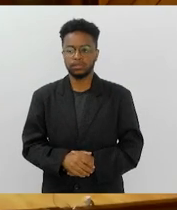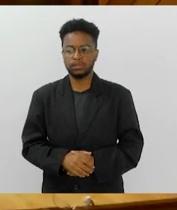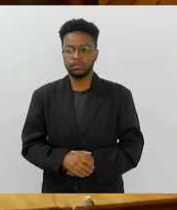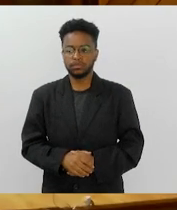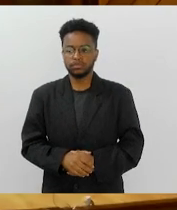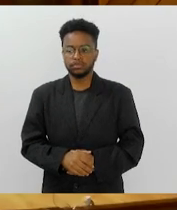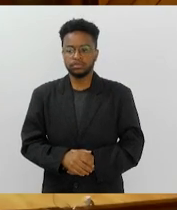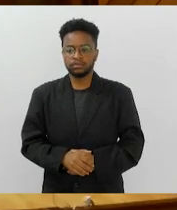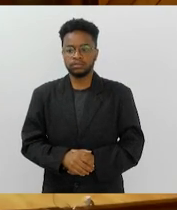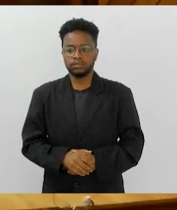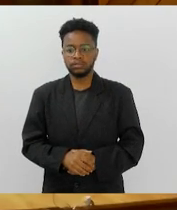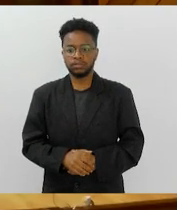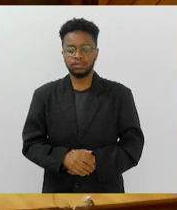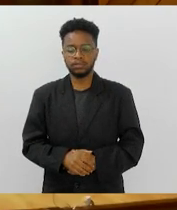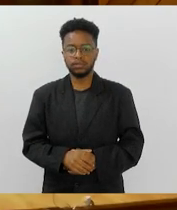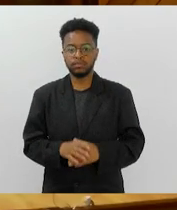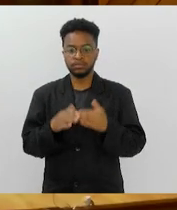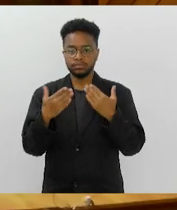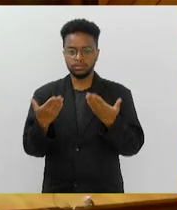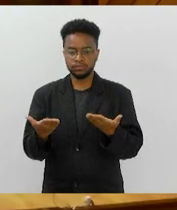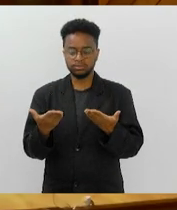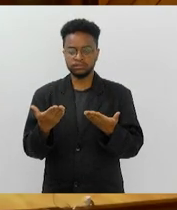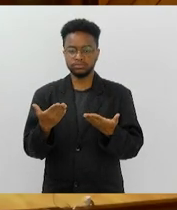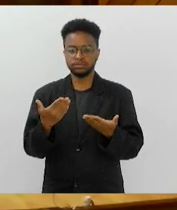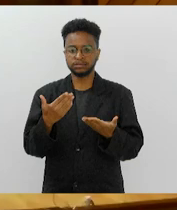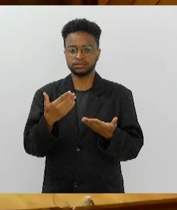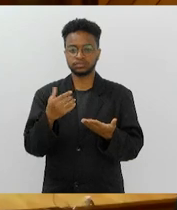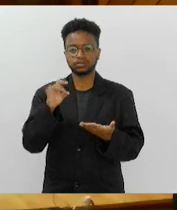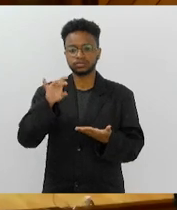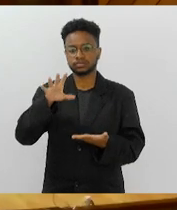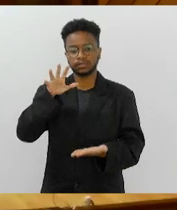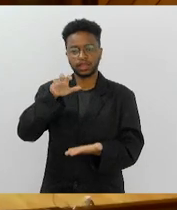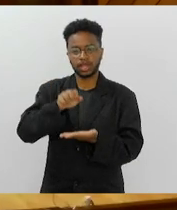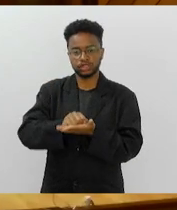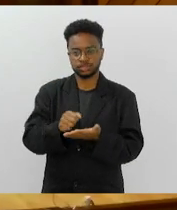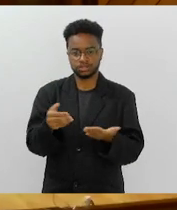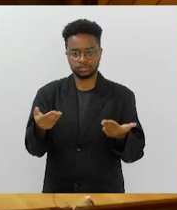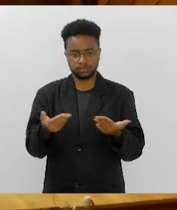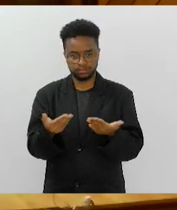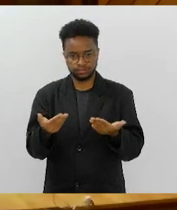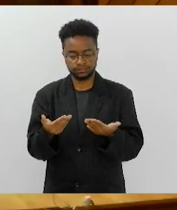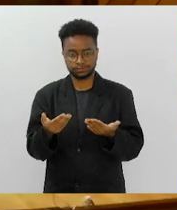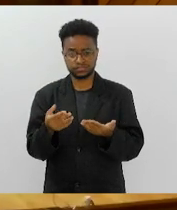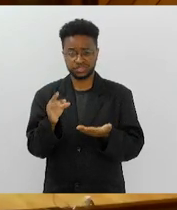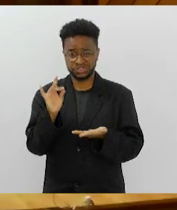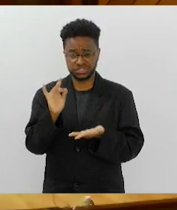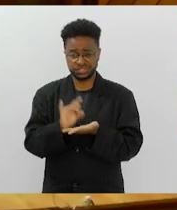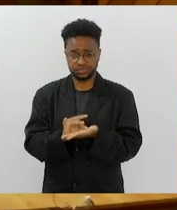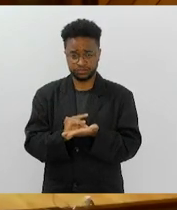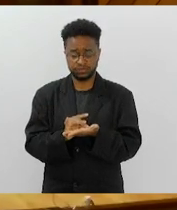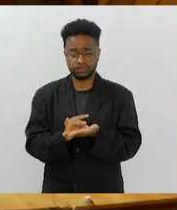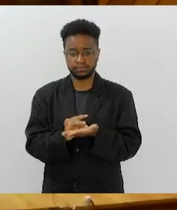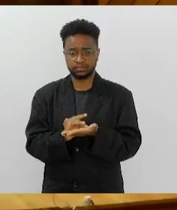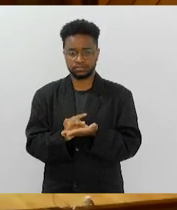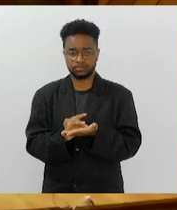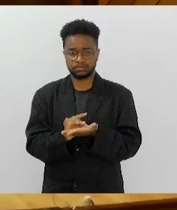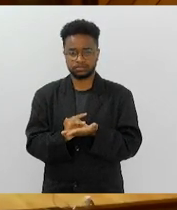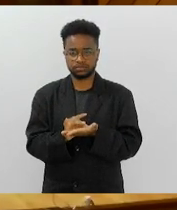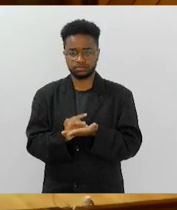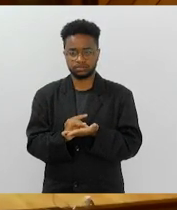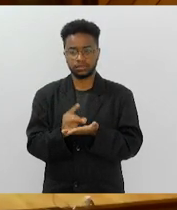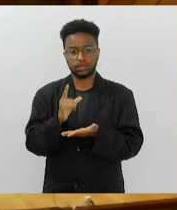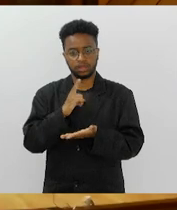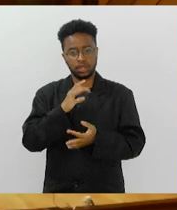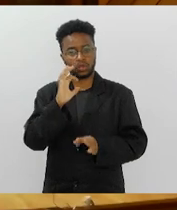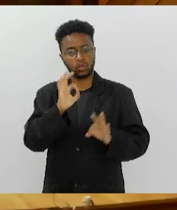Então, só para ficar registrado aqui, então, na realidade, há a elaboração